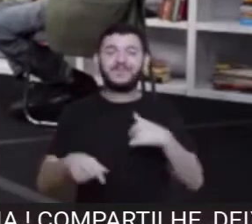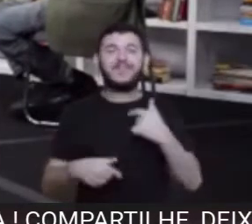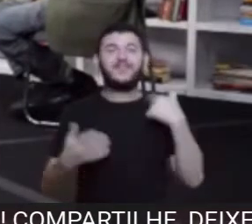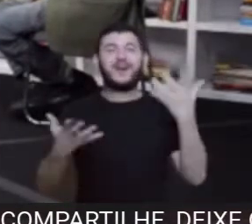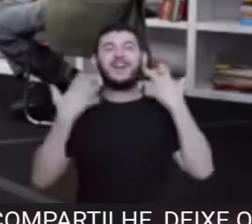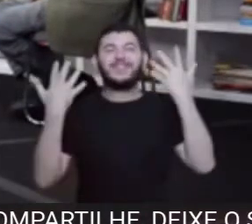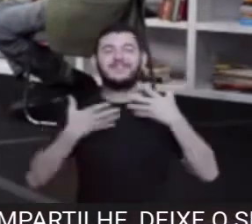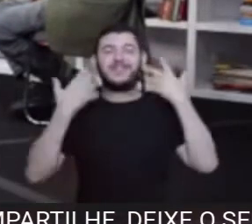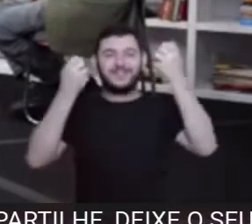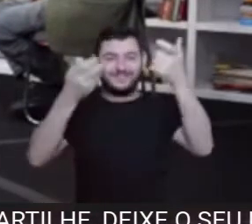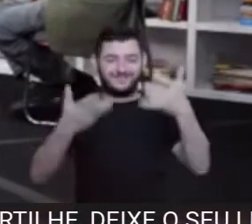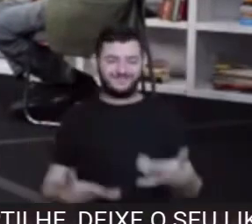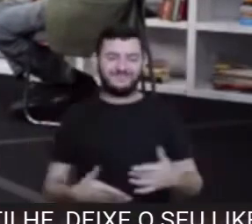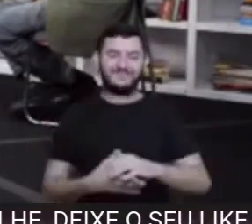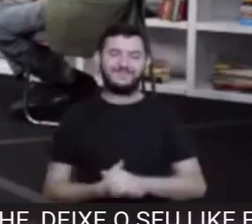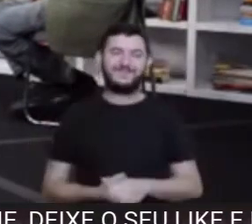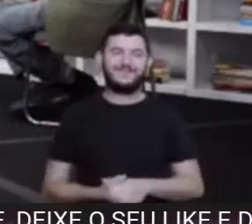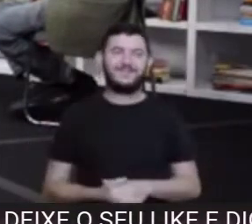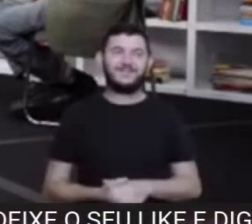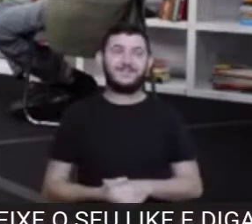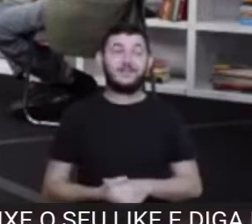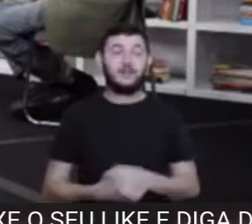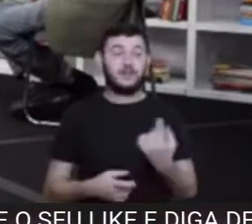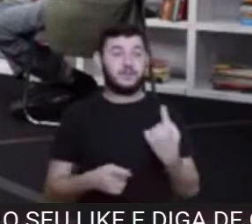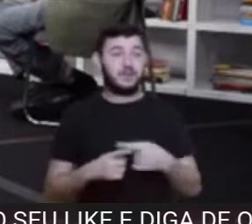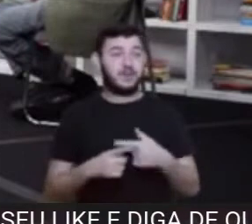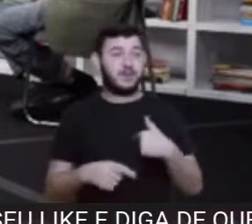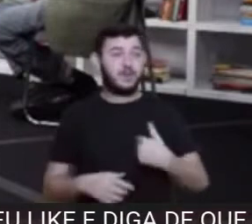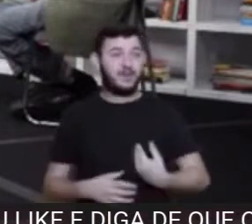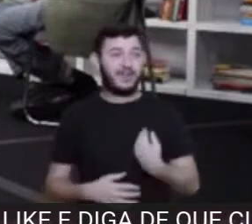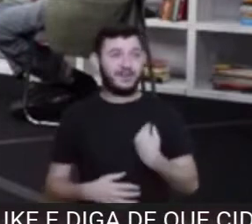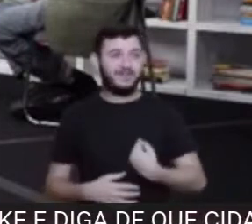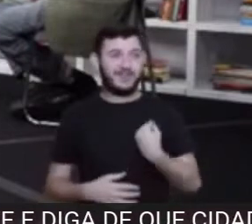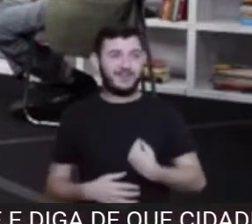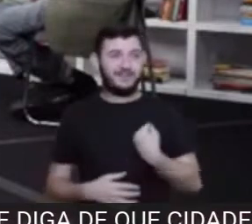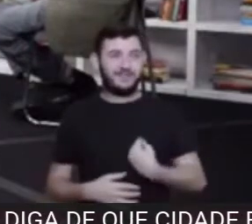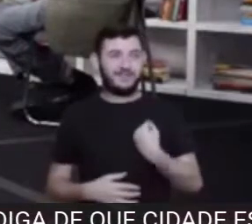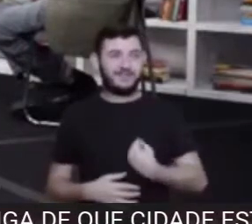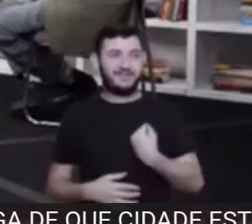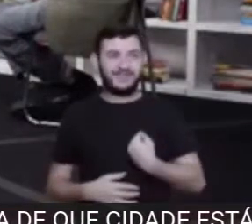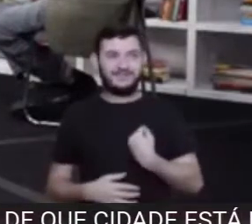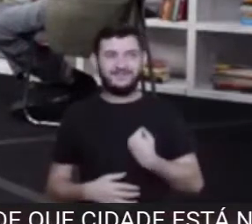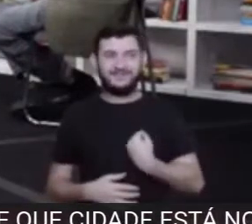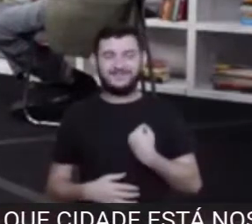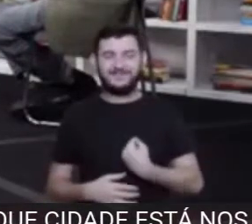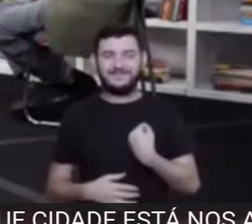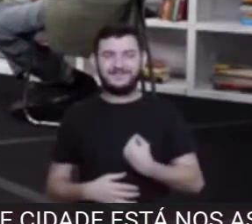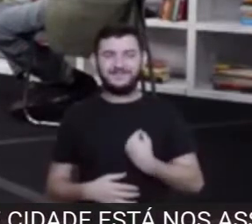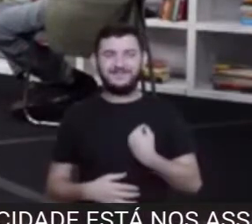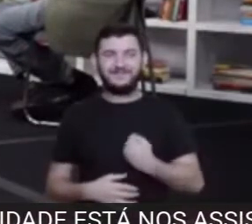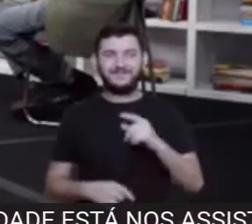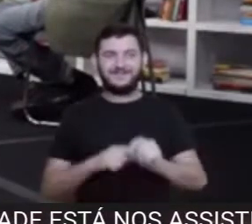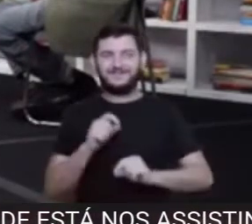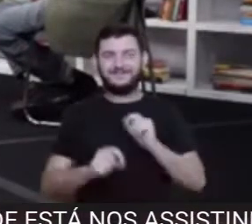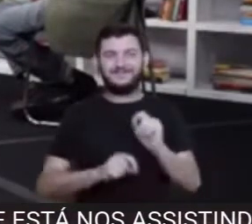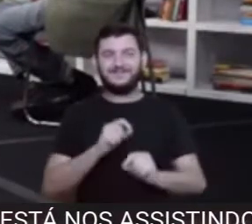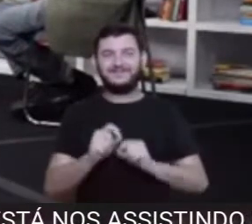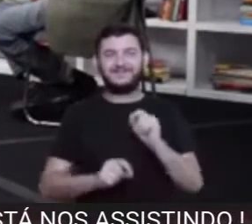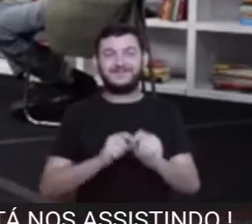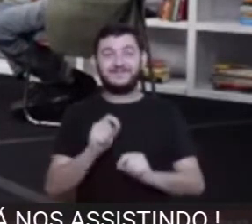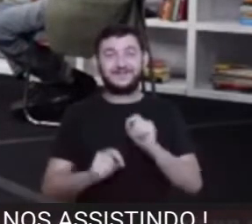Estamos. Porque eu fico vendo muita gente que achava que eu estava morto. Ah, o Lula já